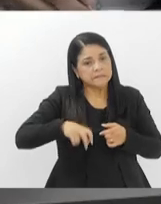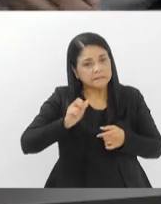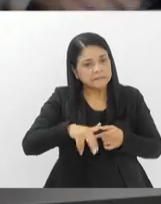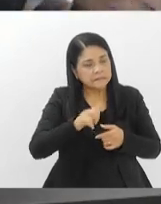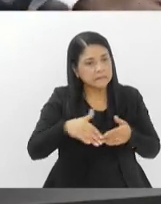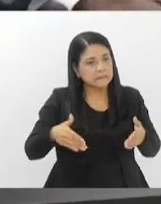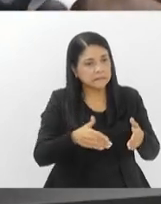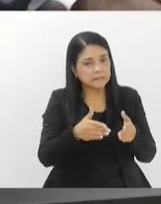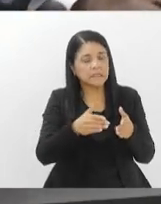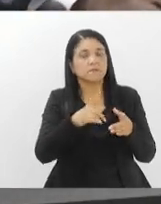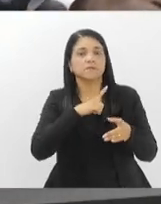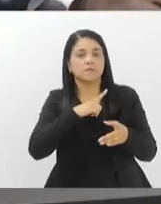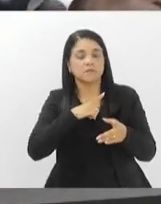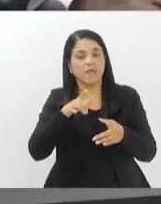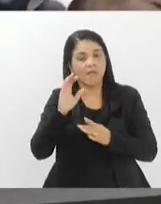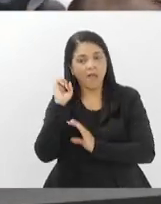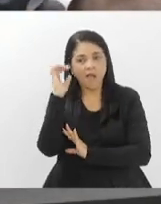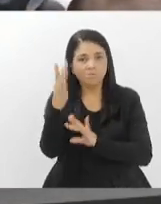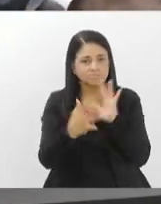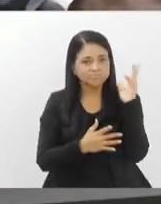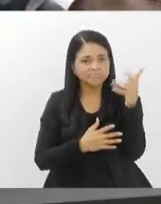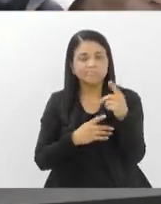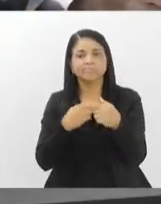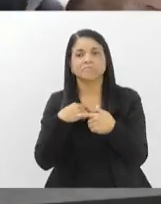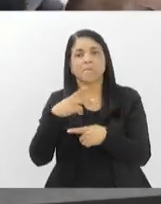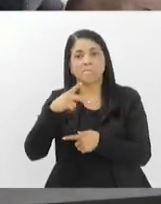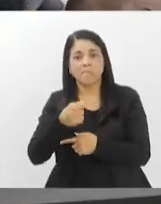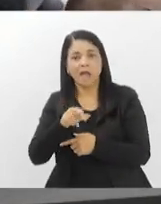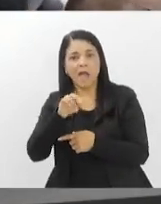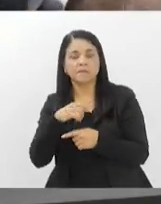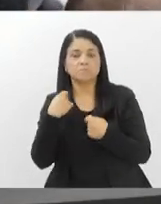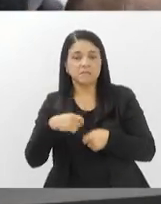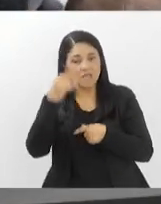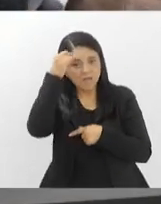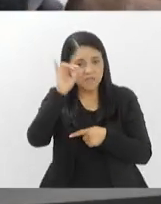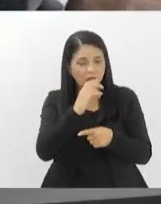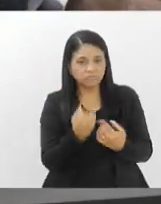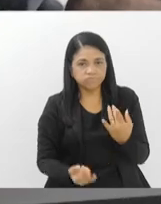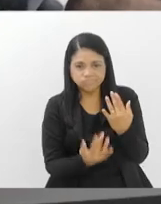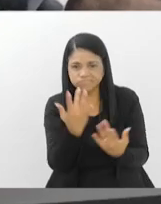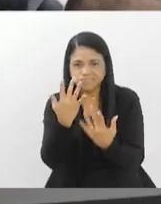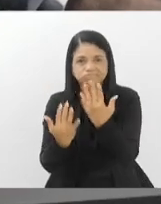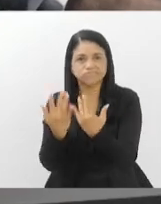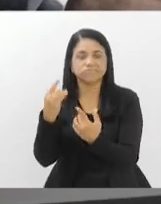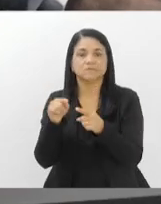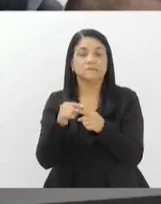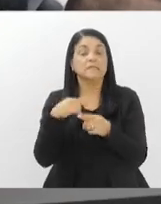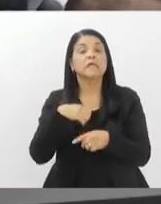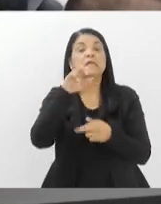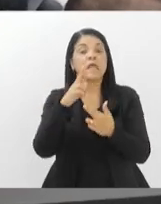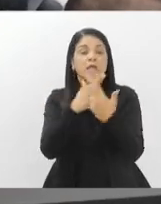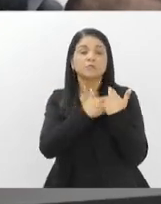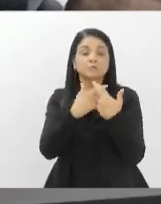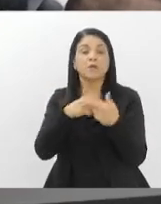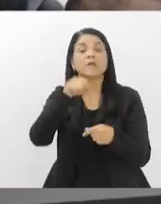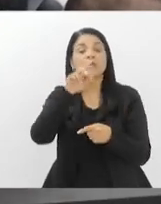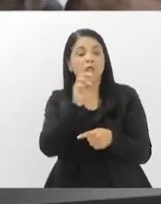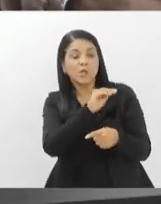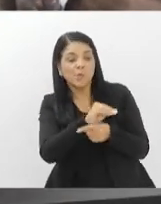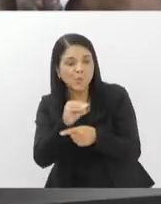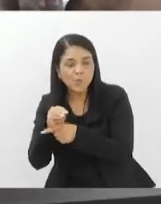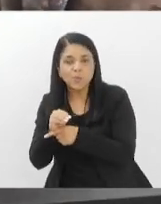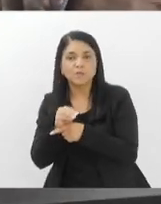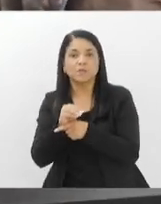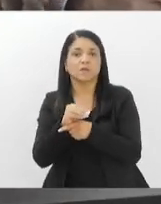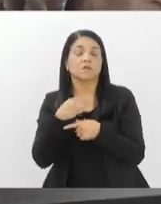uma unidade de conservação, tem que prevenir incêndio. Quem é que é responsável? Quem é que vai cuidar? Trilha que não pode